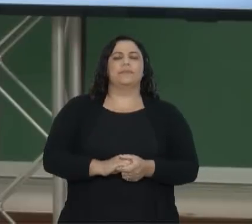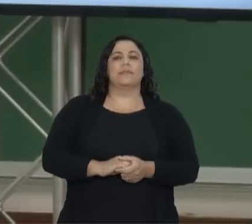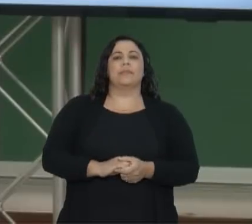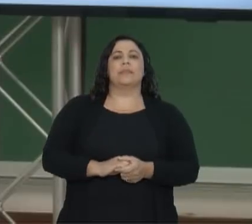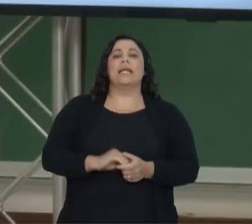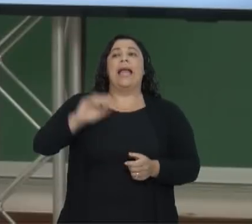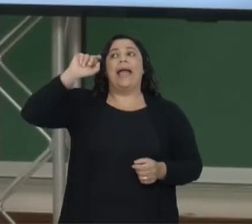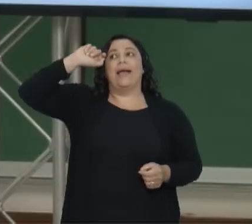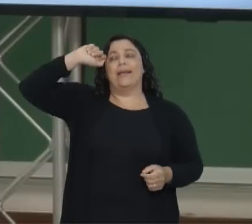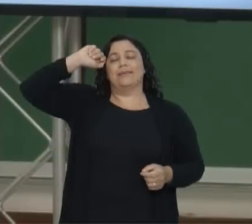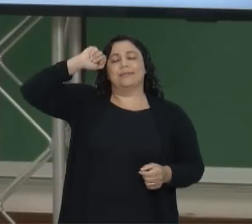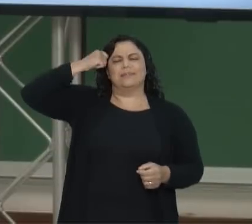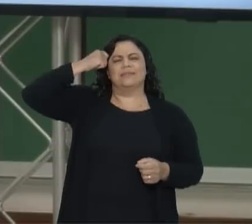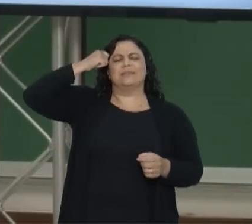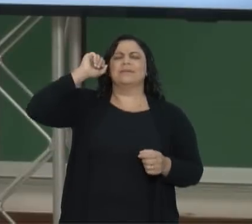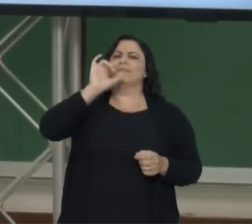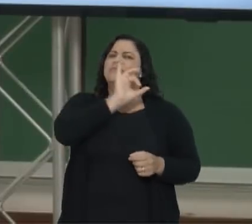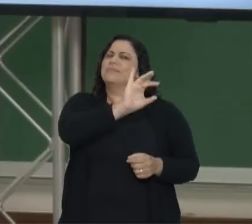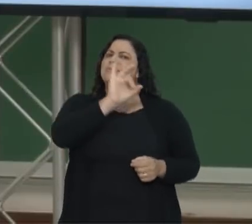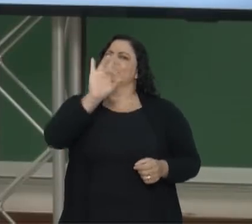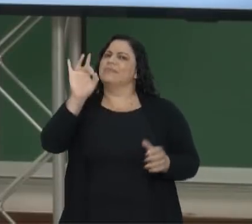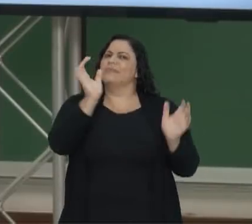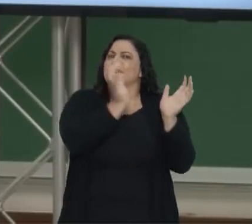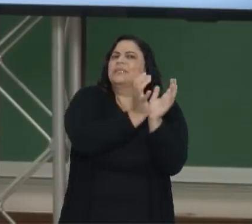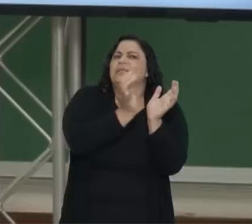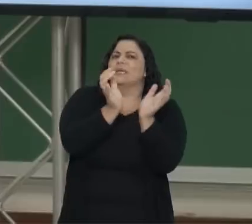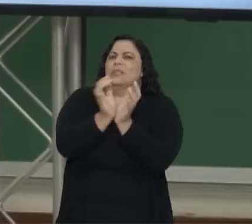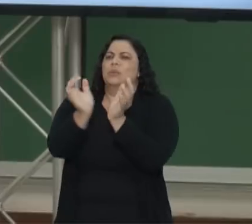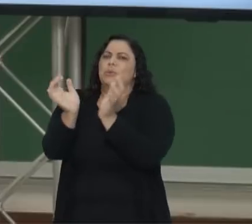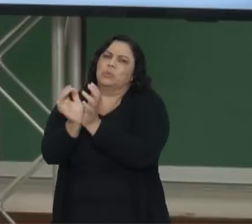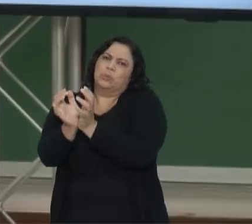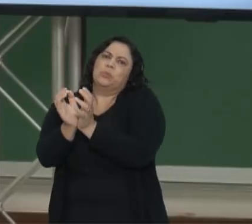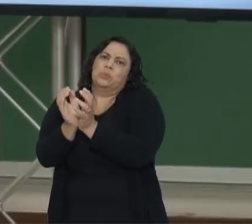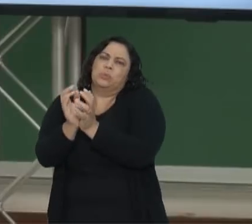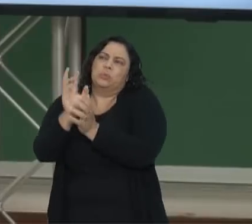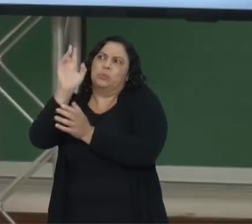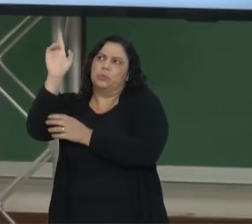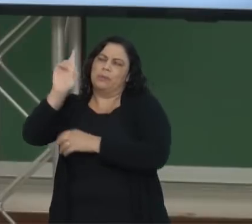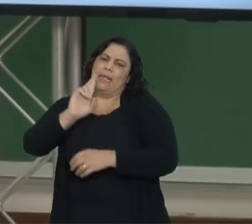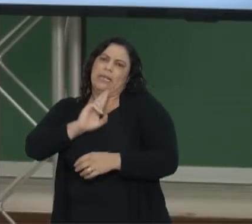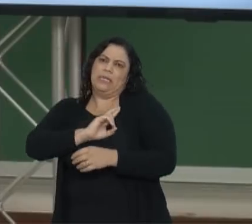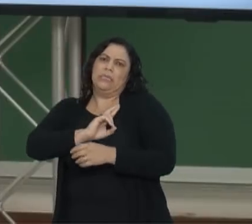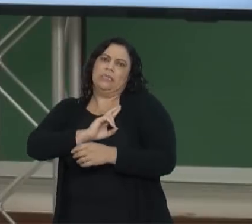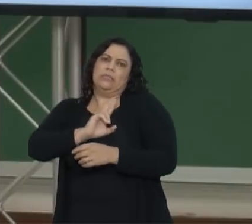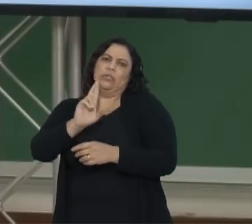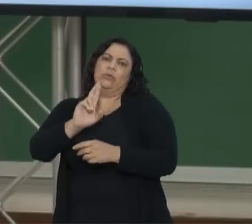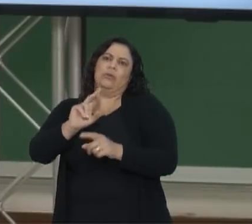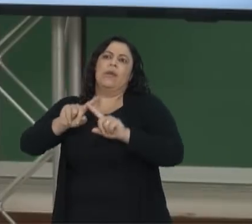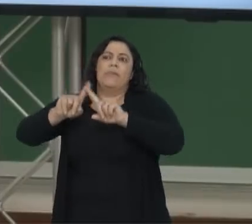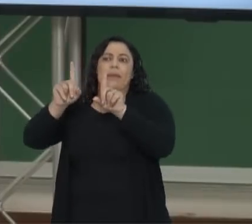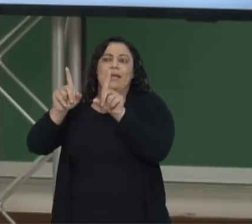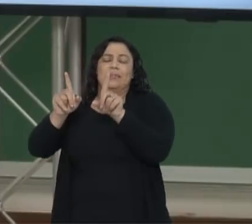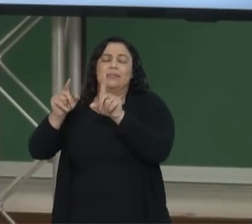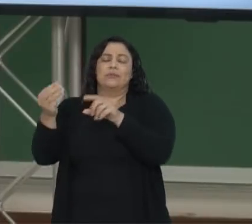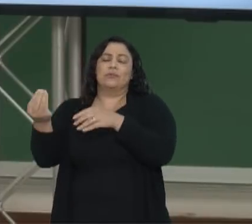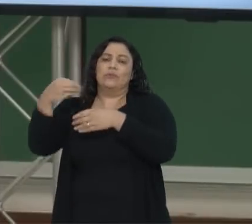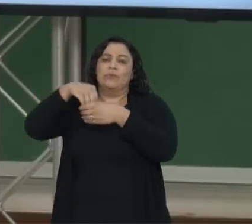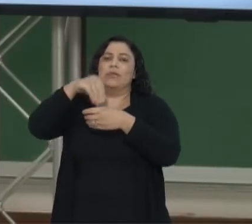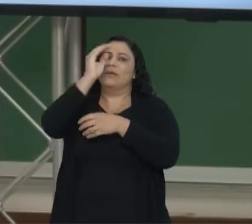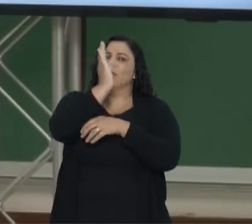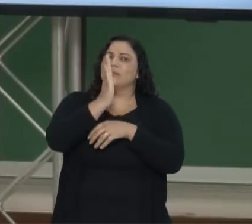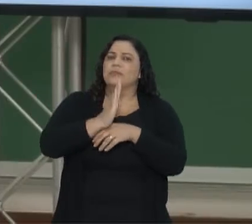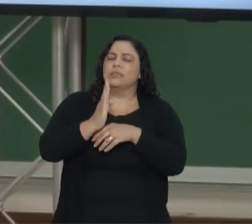cada grupo seguia lá a sua religião, mas quando eles vieram para o Brasil, eles não ficaram no mesmo grupo étnico